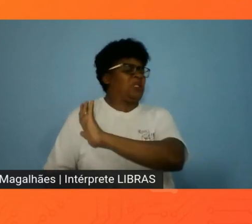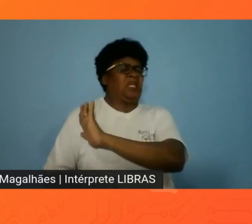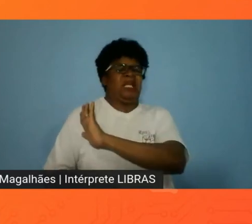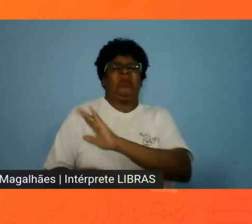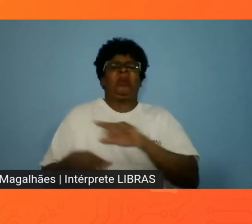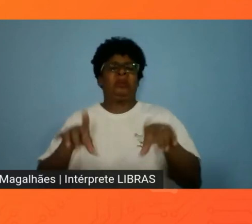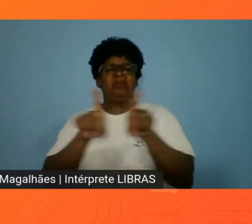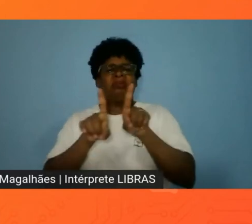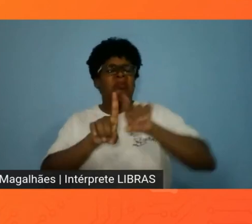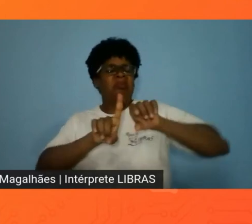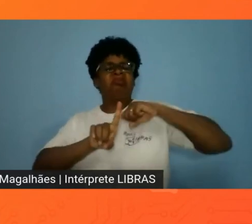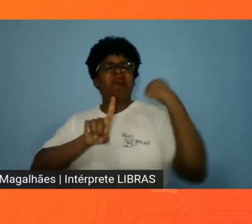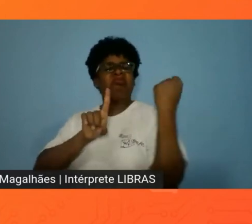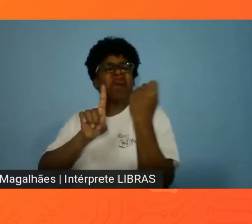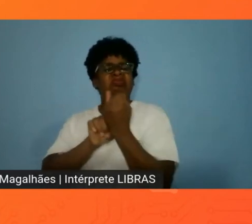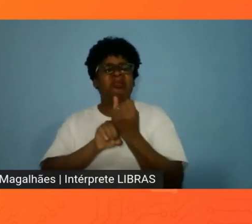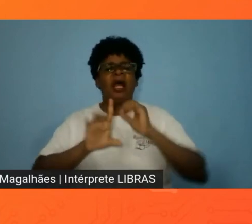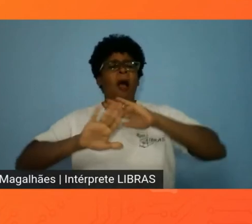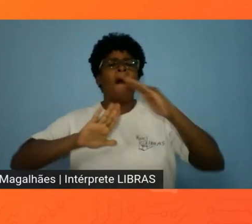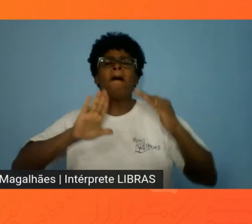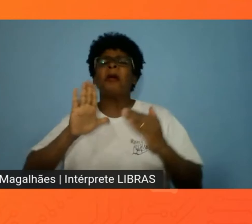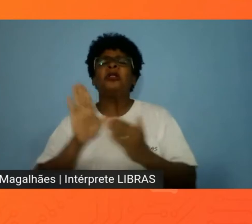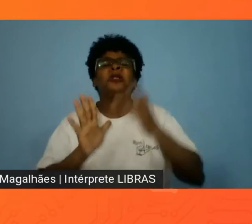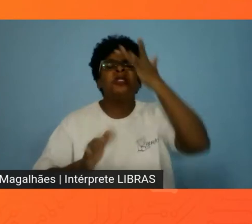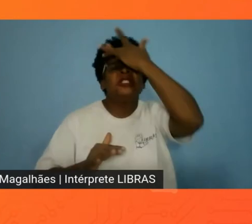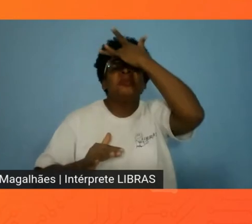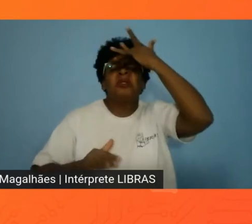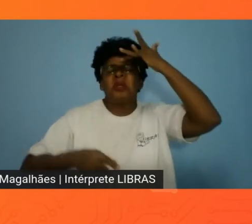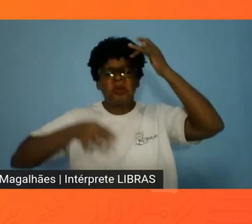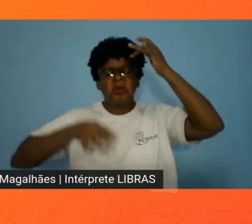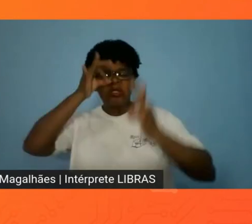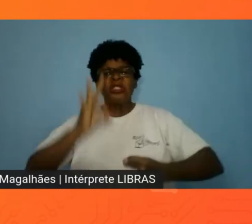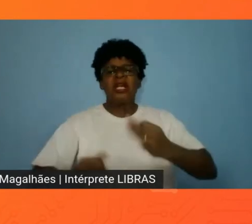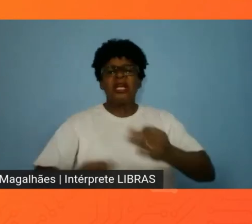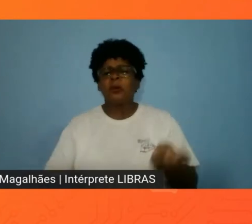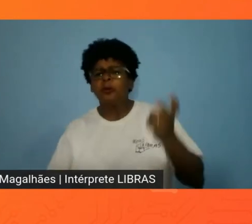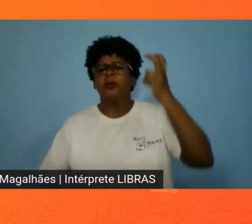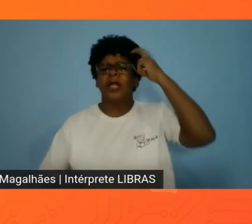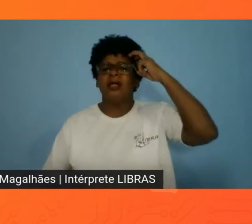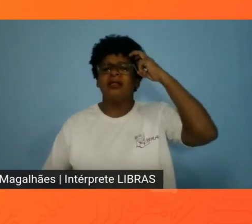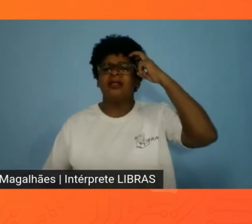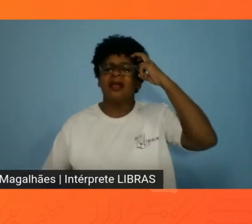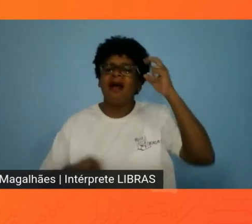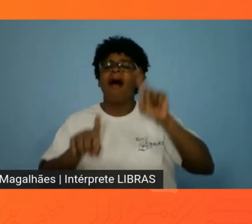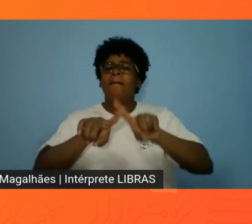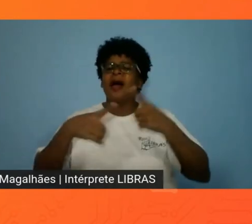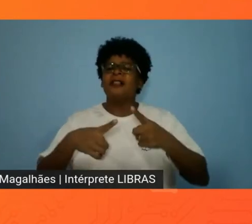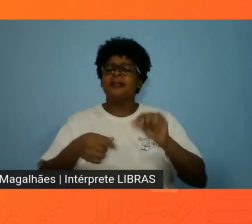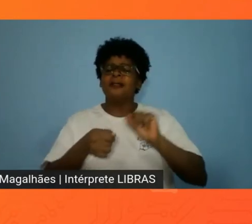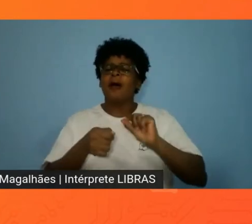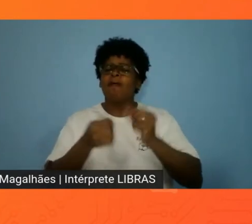pelo sistema, pelas produções dos meios culturais, mas elas estão à frente